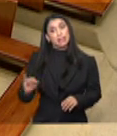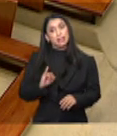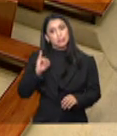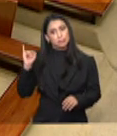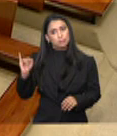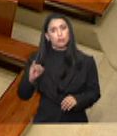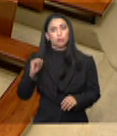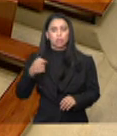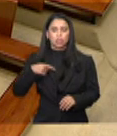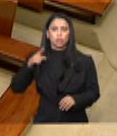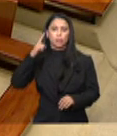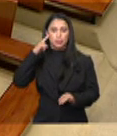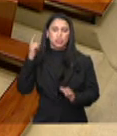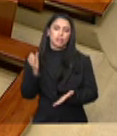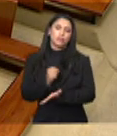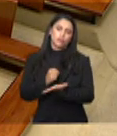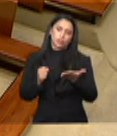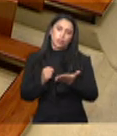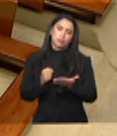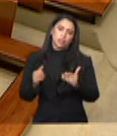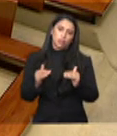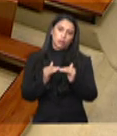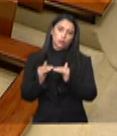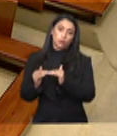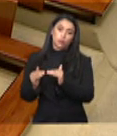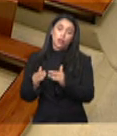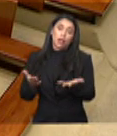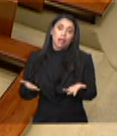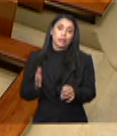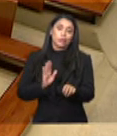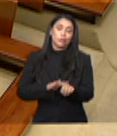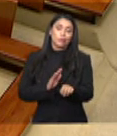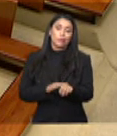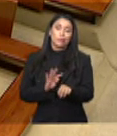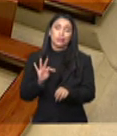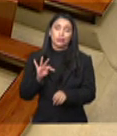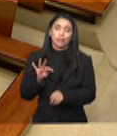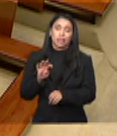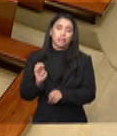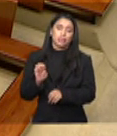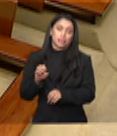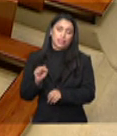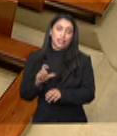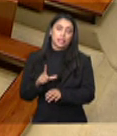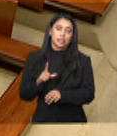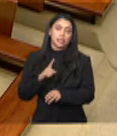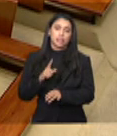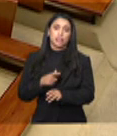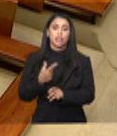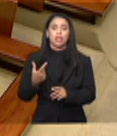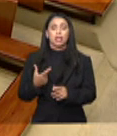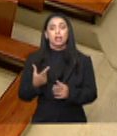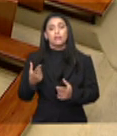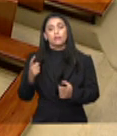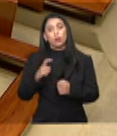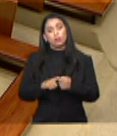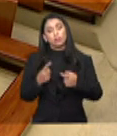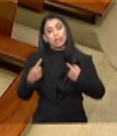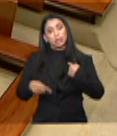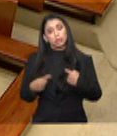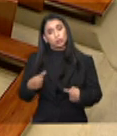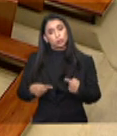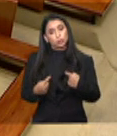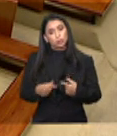creio que, no fundamental, todos estamos de acordo. É que, no momento de fixar a tese, se reabrir o debate, nós voltamos